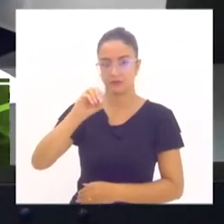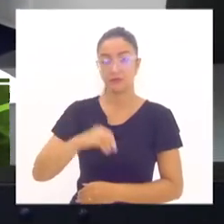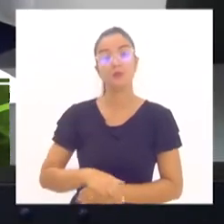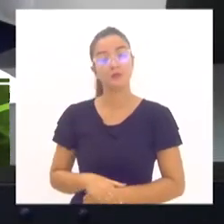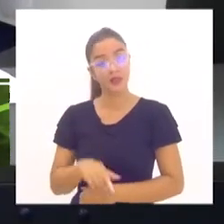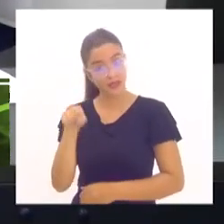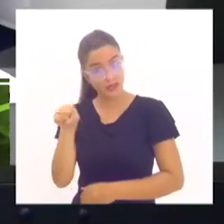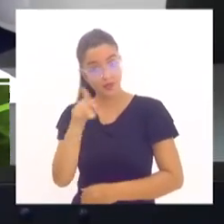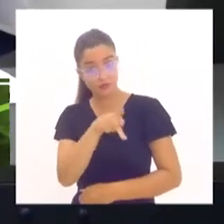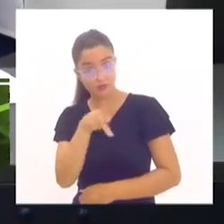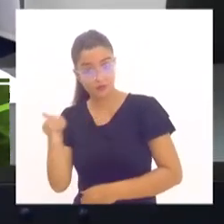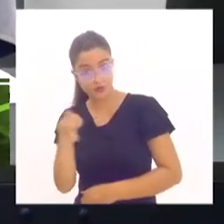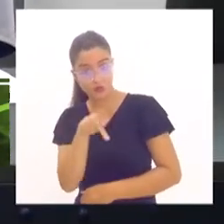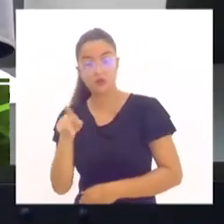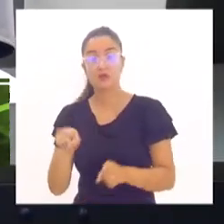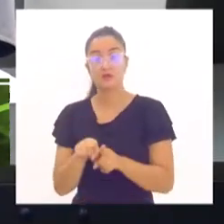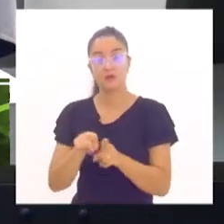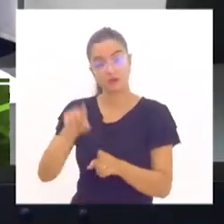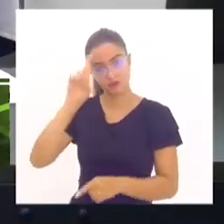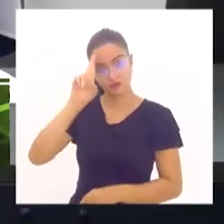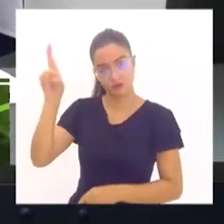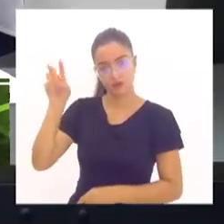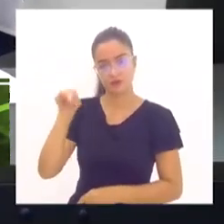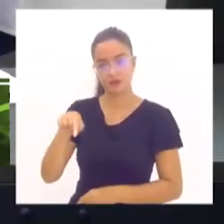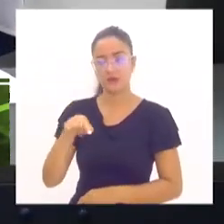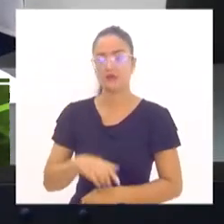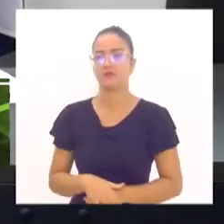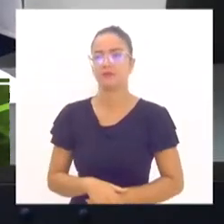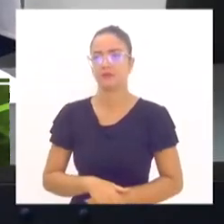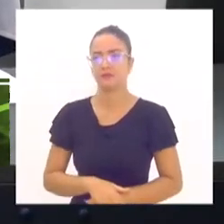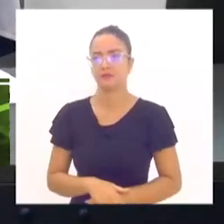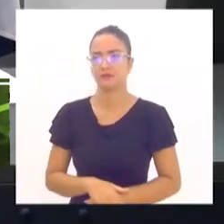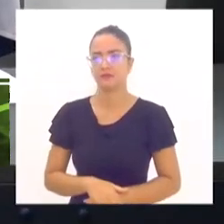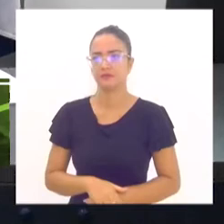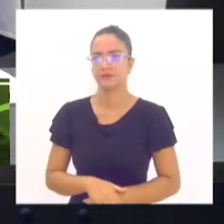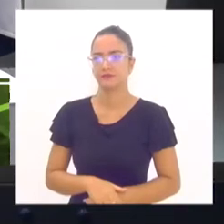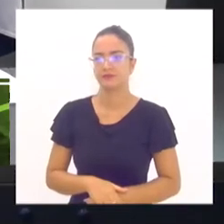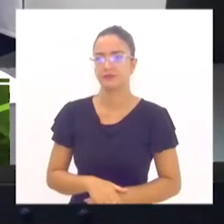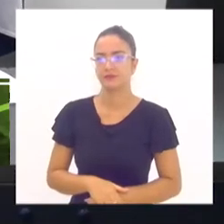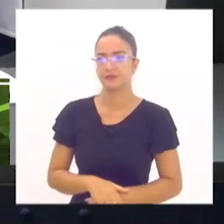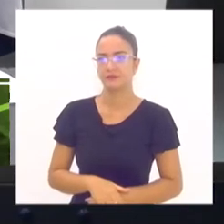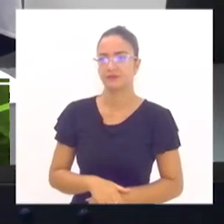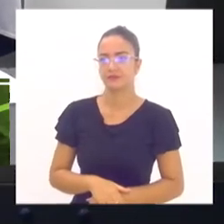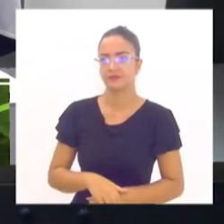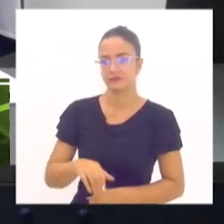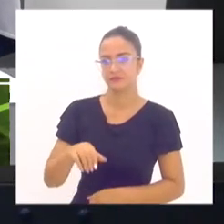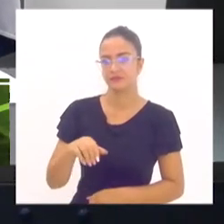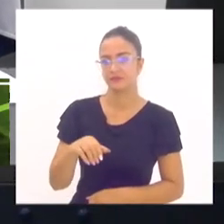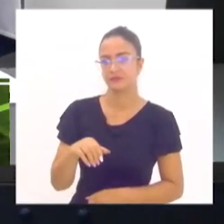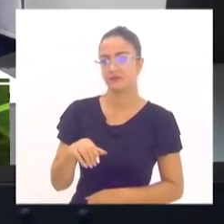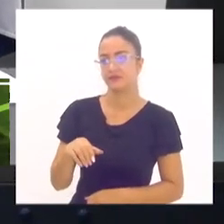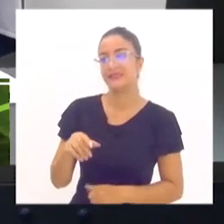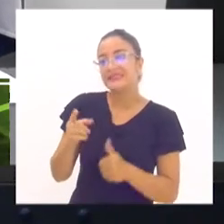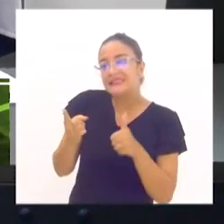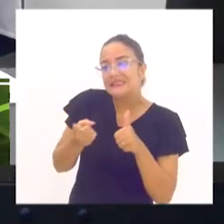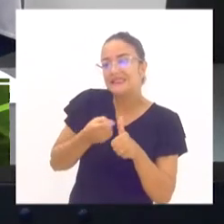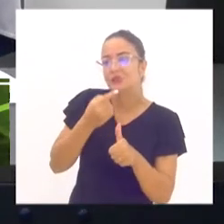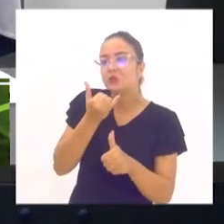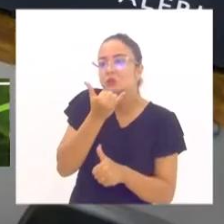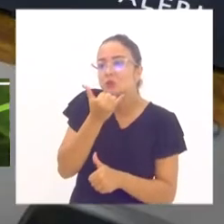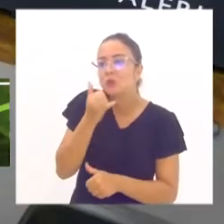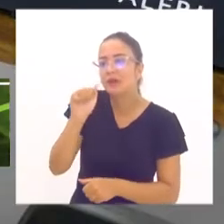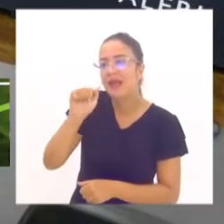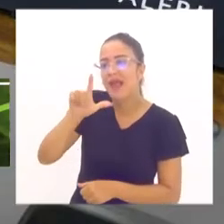chefe da assessoria técnica, é isso? Bom, professor, bom, deputado, eu gostaria primeiro de justificar a ausência do